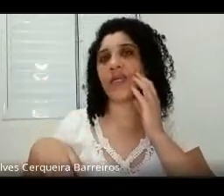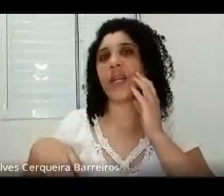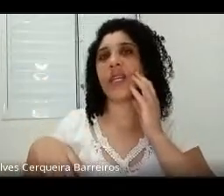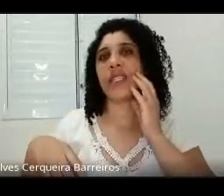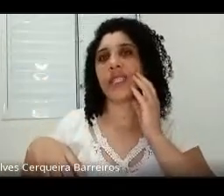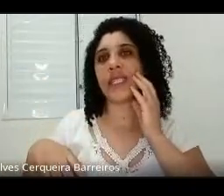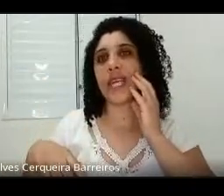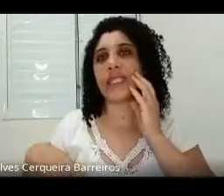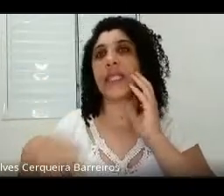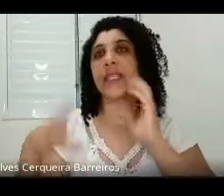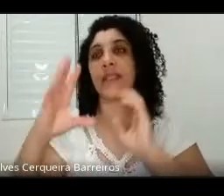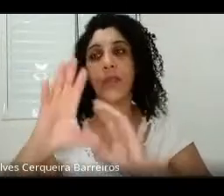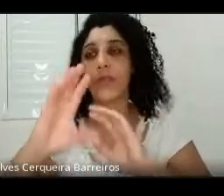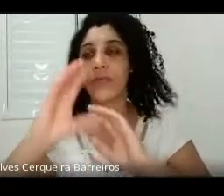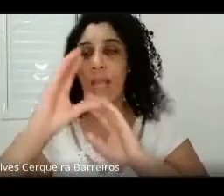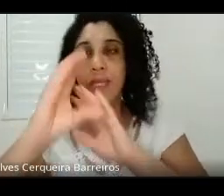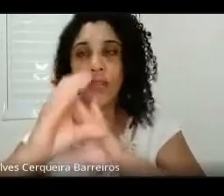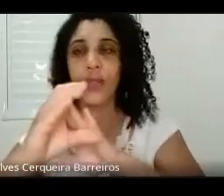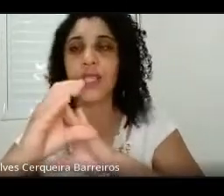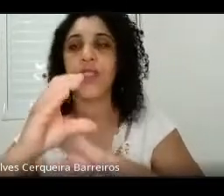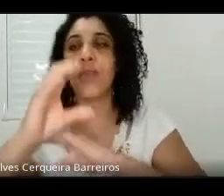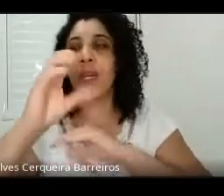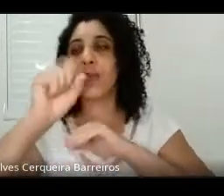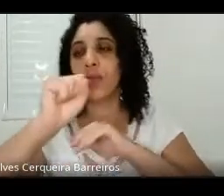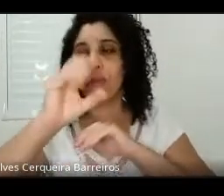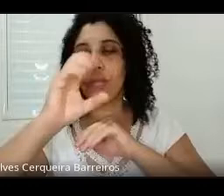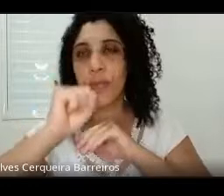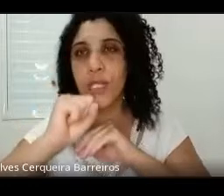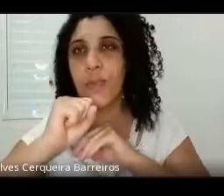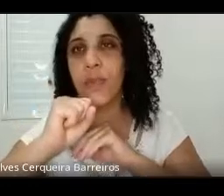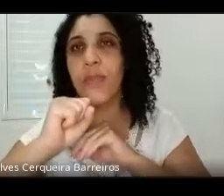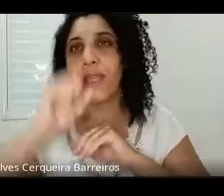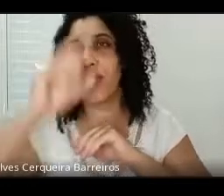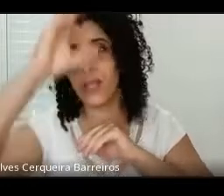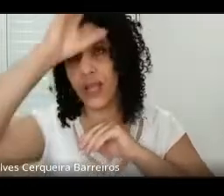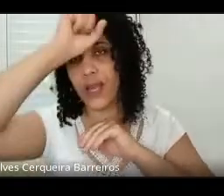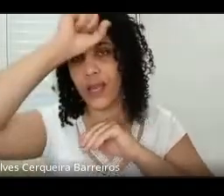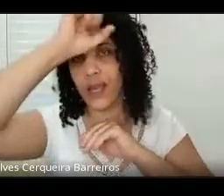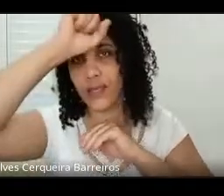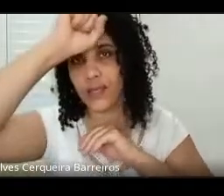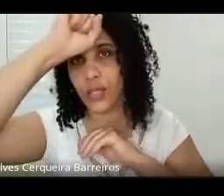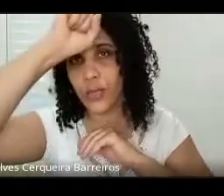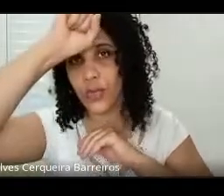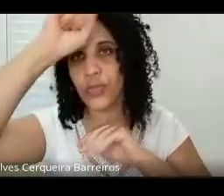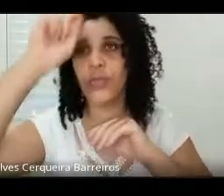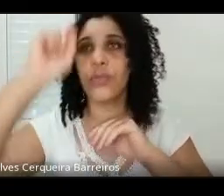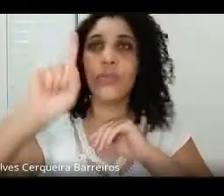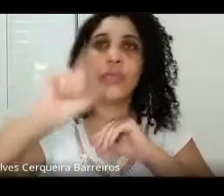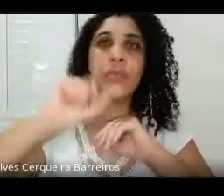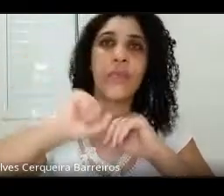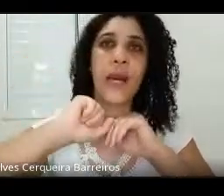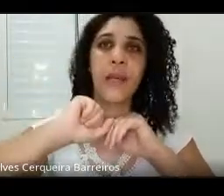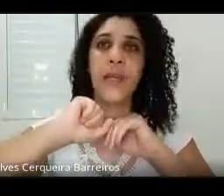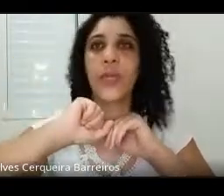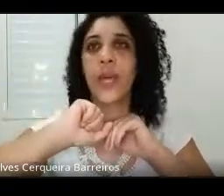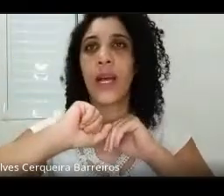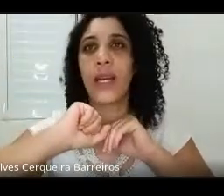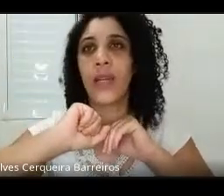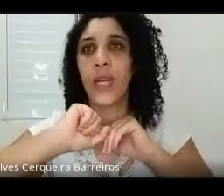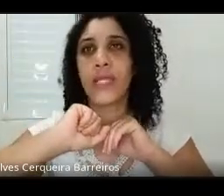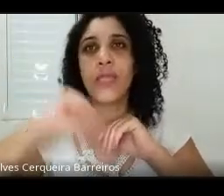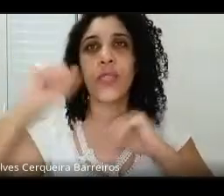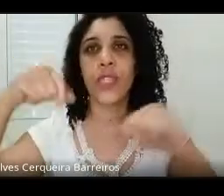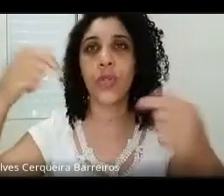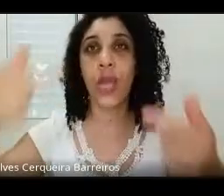da língua de sinais. Então, tem a mesma configuração de mão, esse mesmo movimento, só que eu mudo um parâmetro,